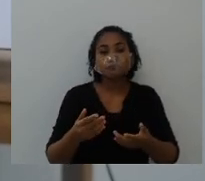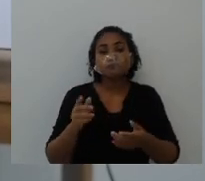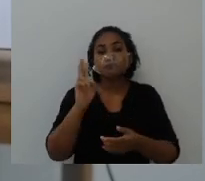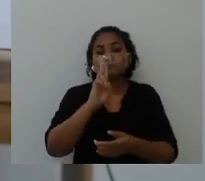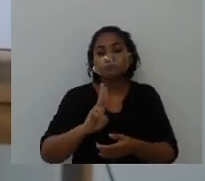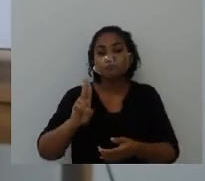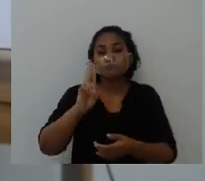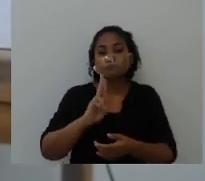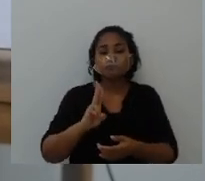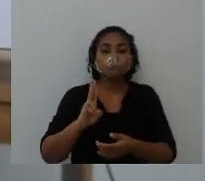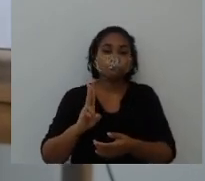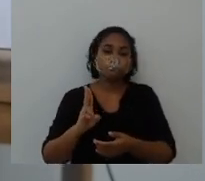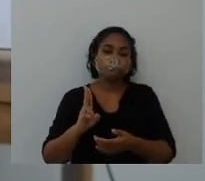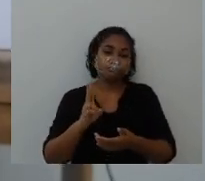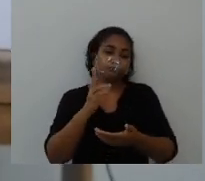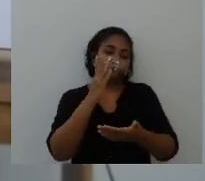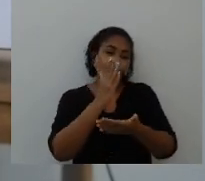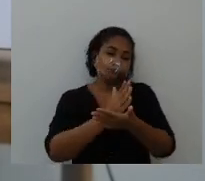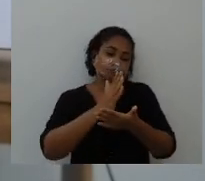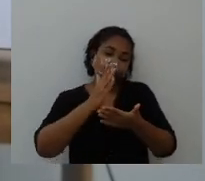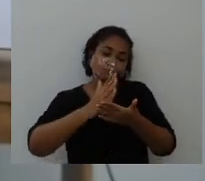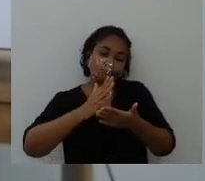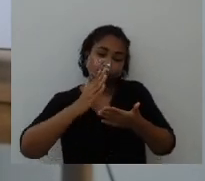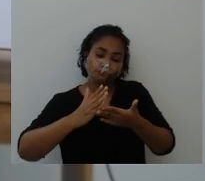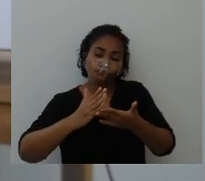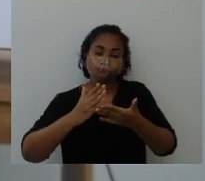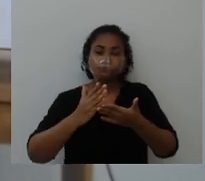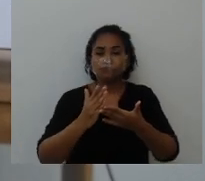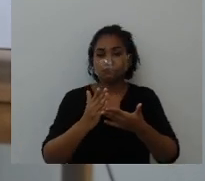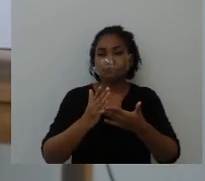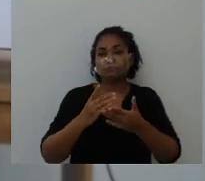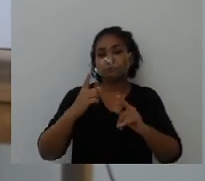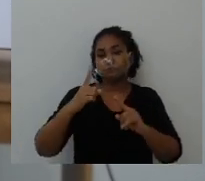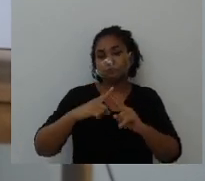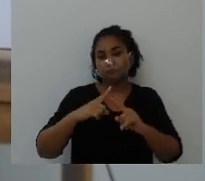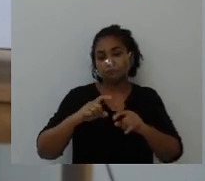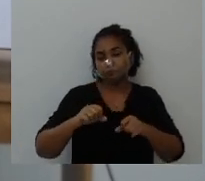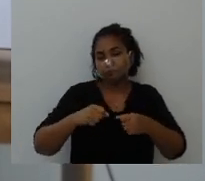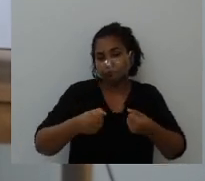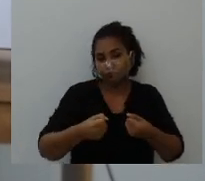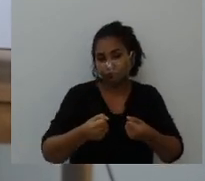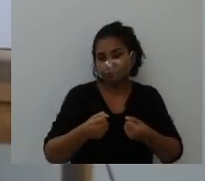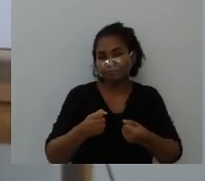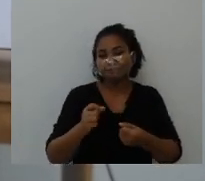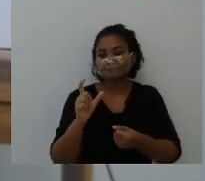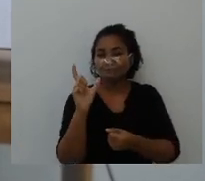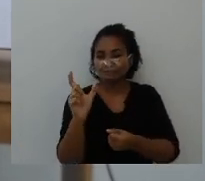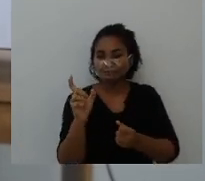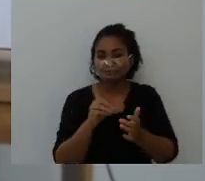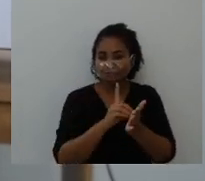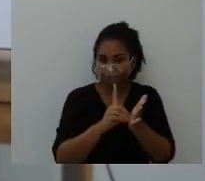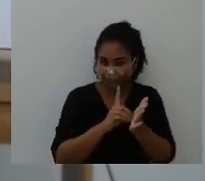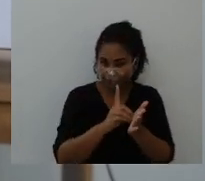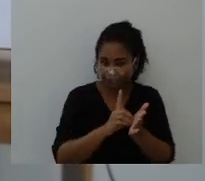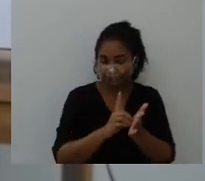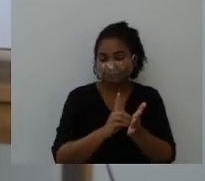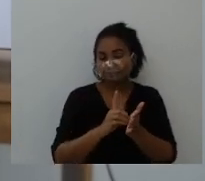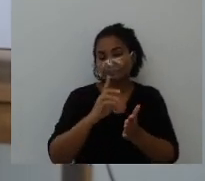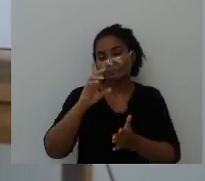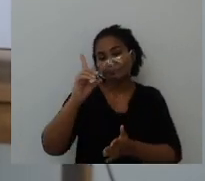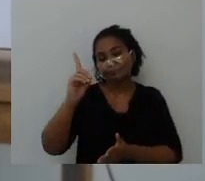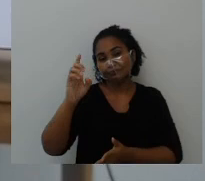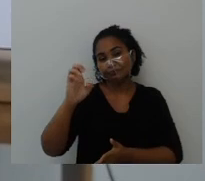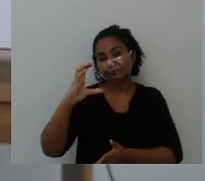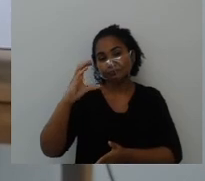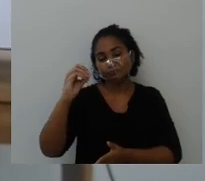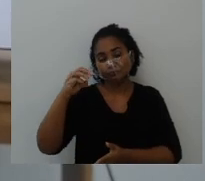artifício chamado de decomposição. Olha, se você pegar no dicionário a palavra decomposição, quer dizer